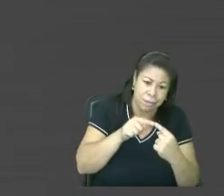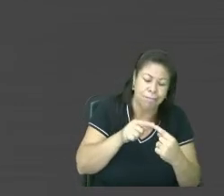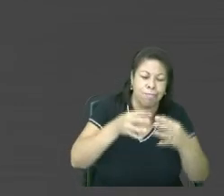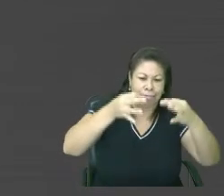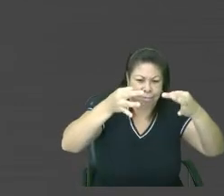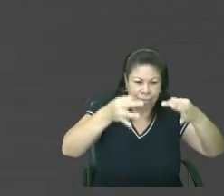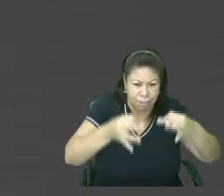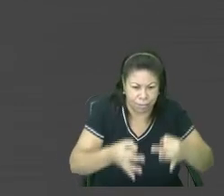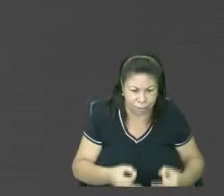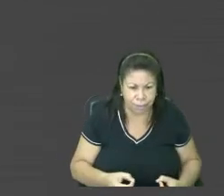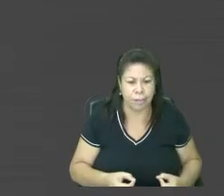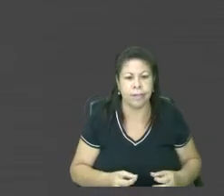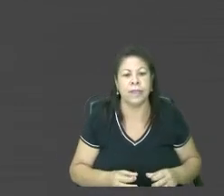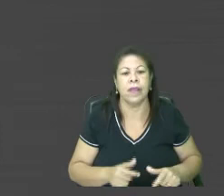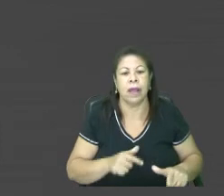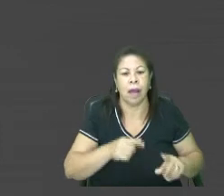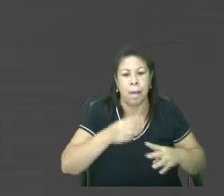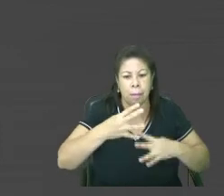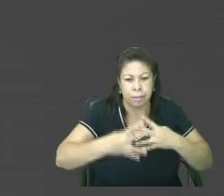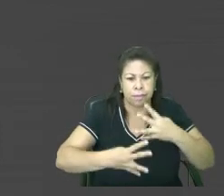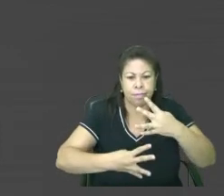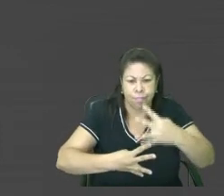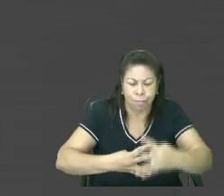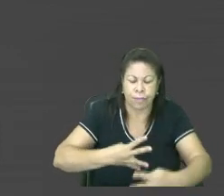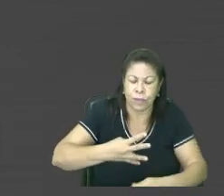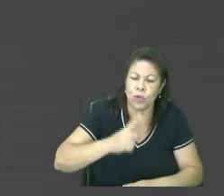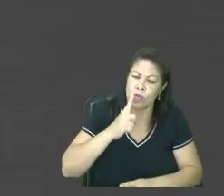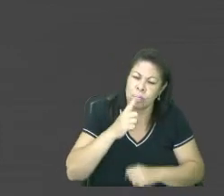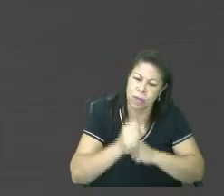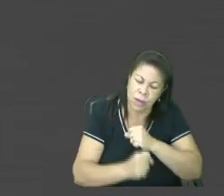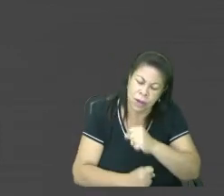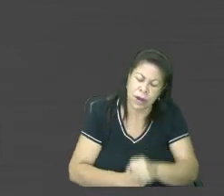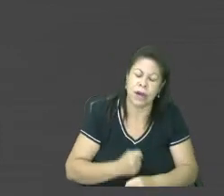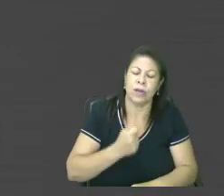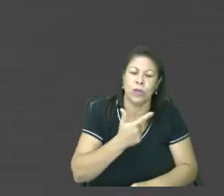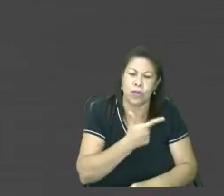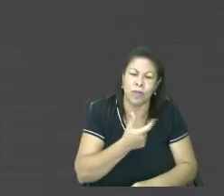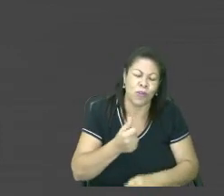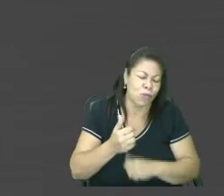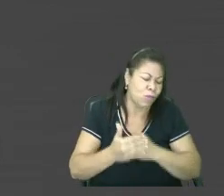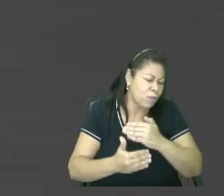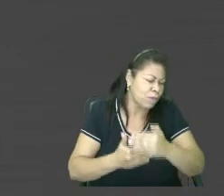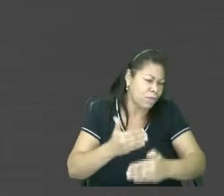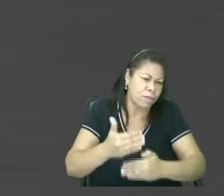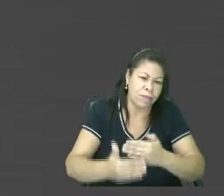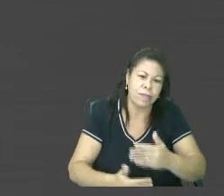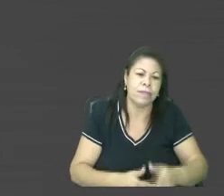durante o quadrimestre e o ano todo de 2021.